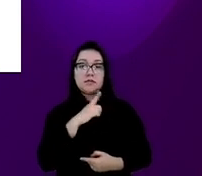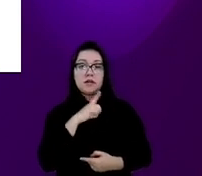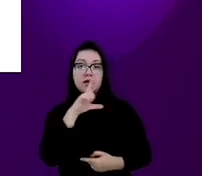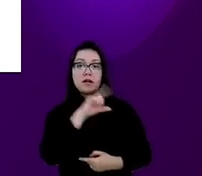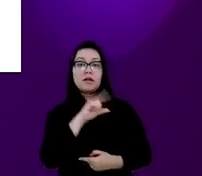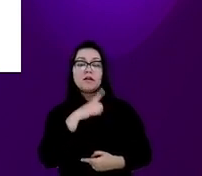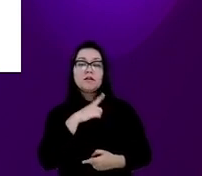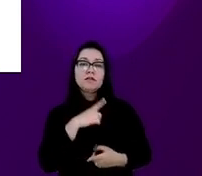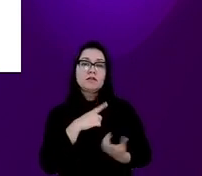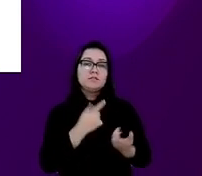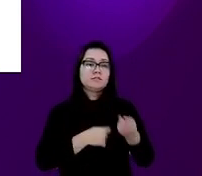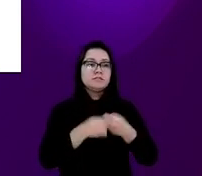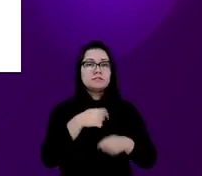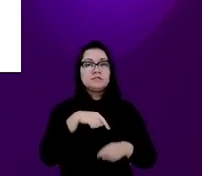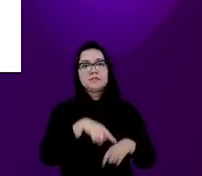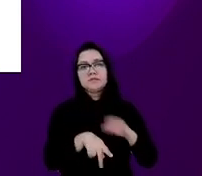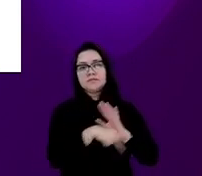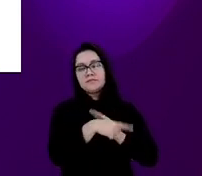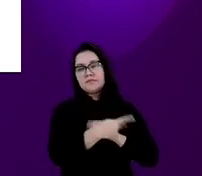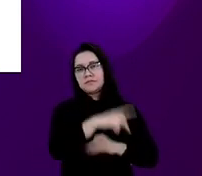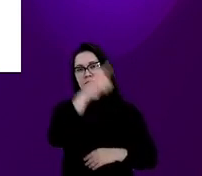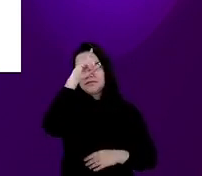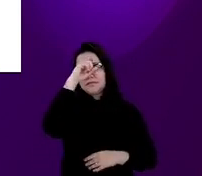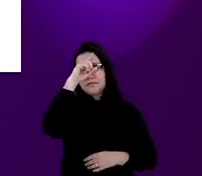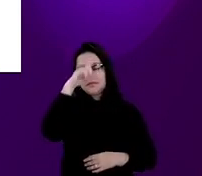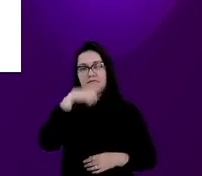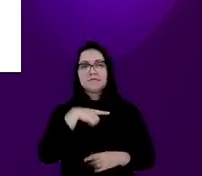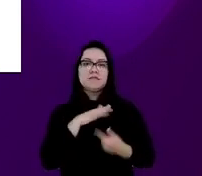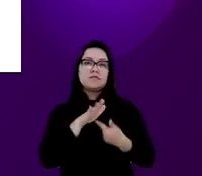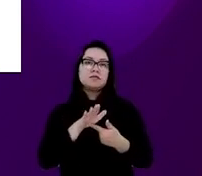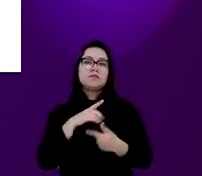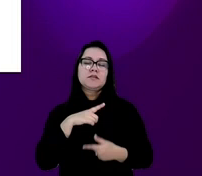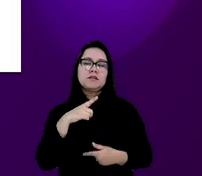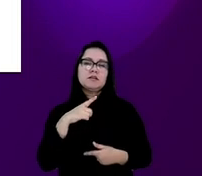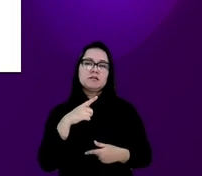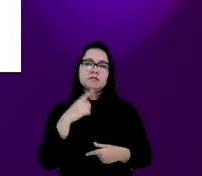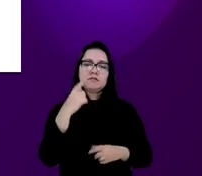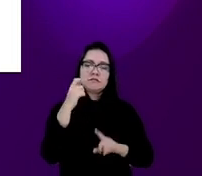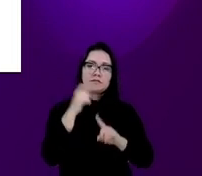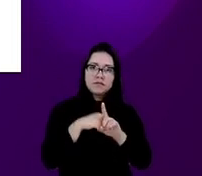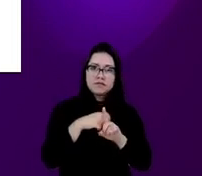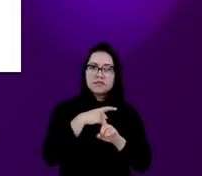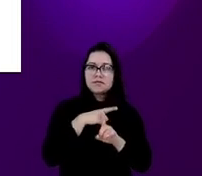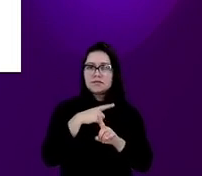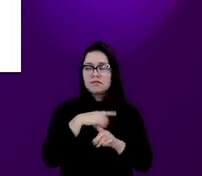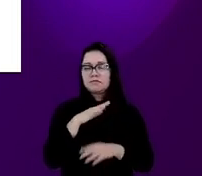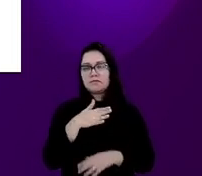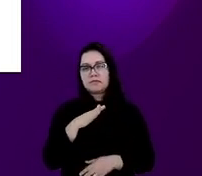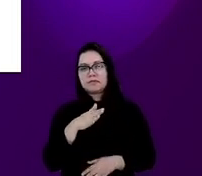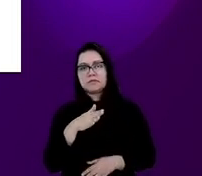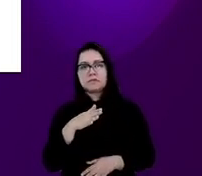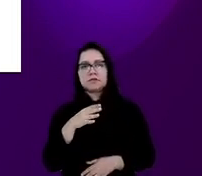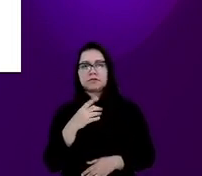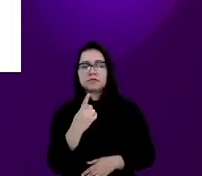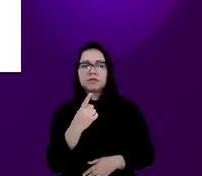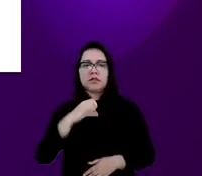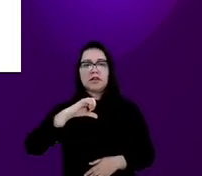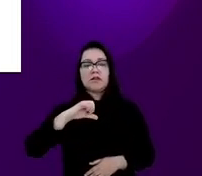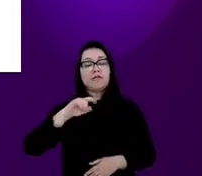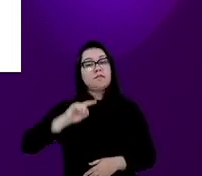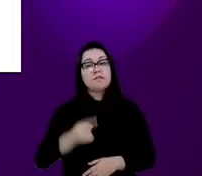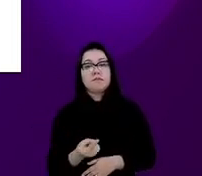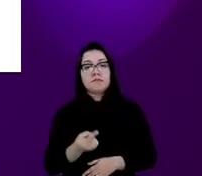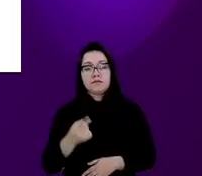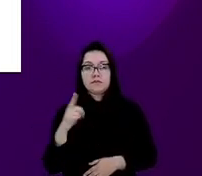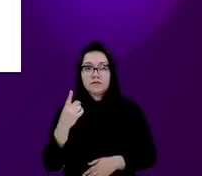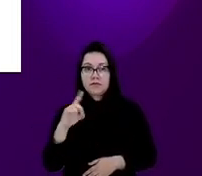o hospital, então mostrando que em 30 dias você tem uma igualdade de custos, quer dizer, praticamente $19 mil para cada curva, tanto para a